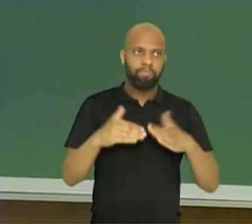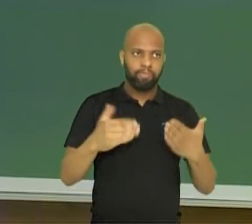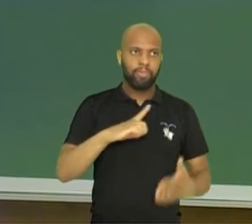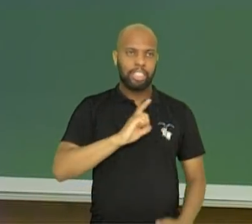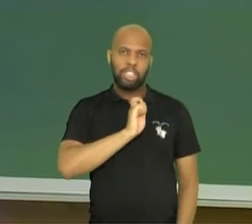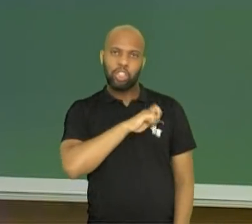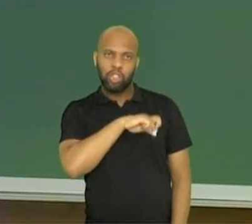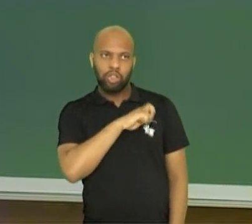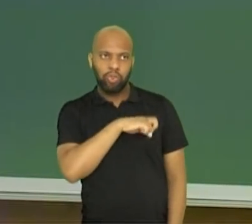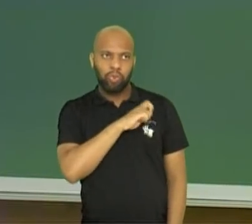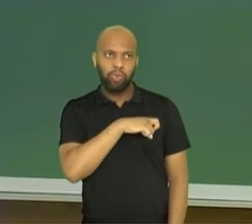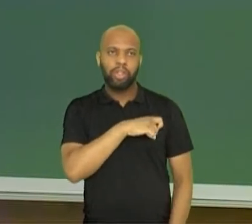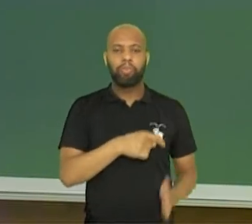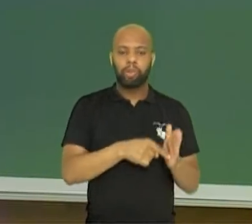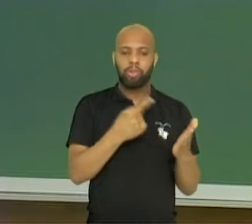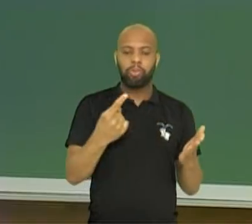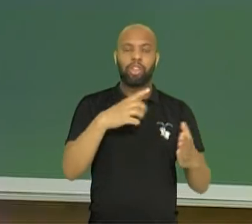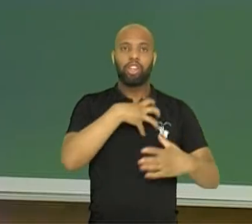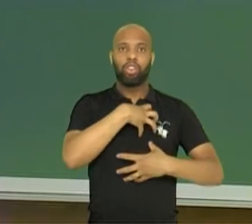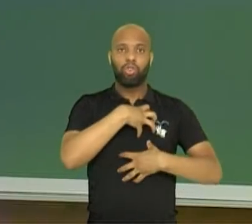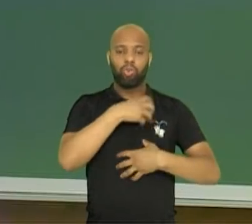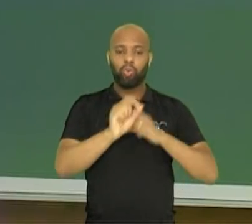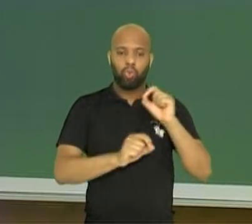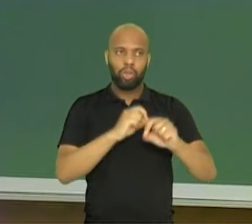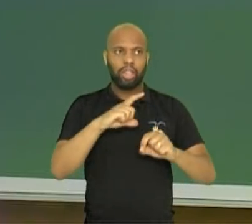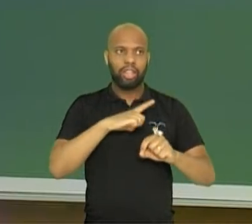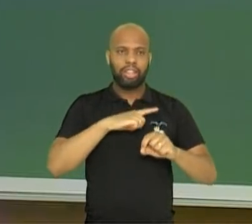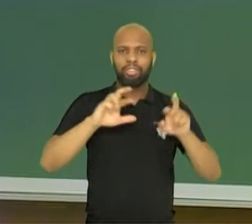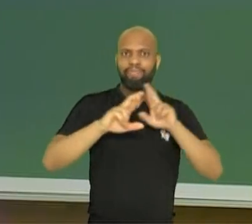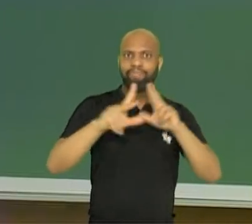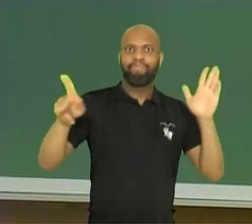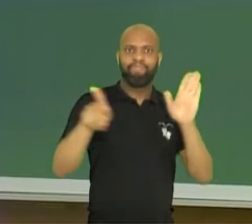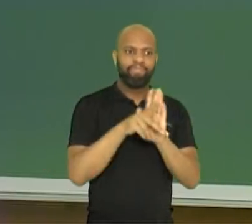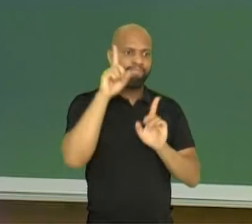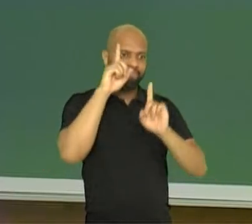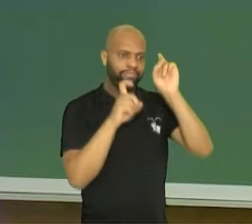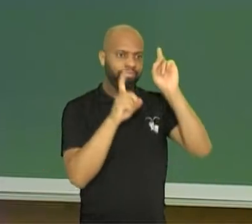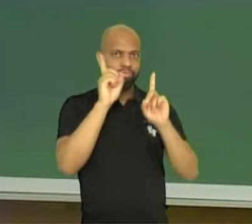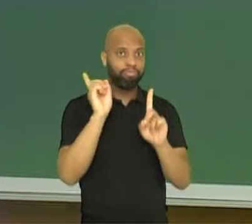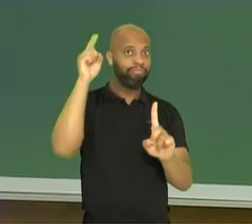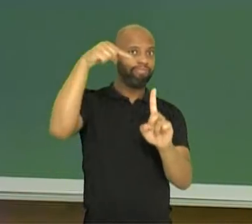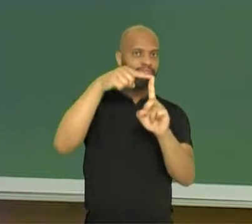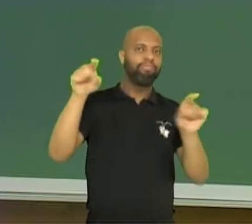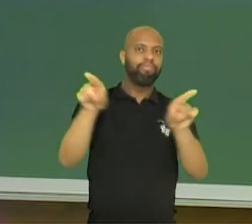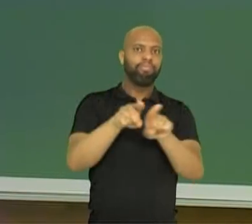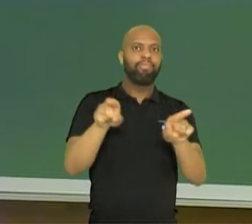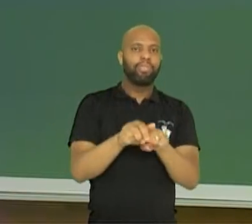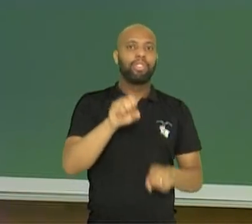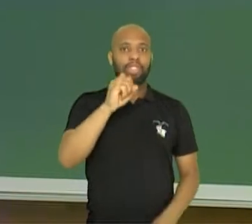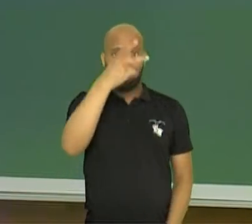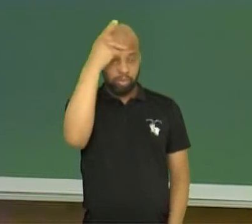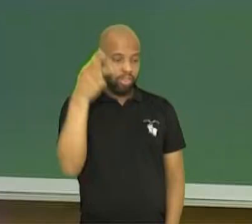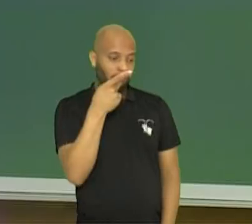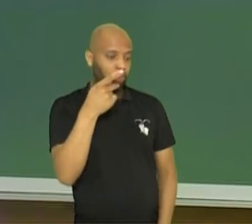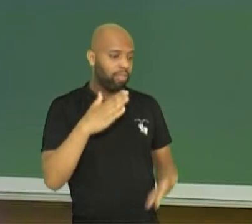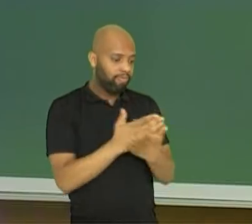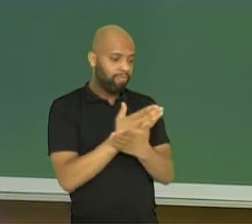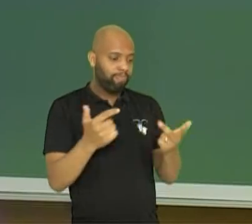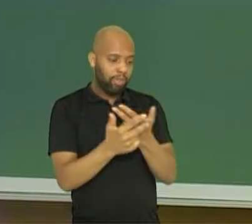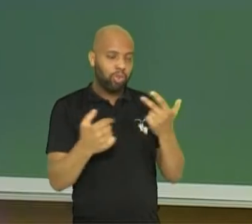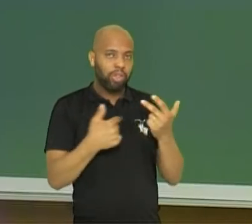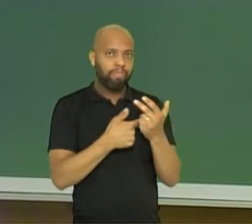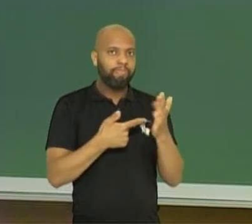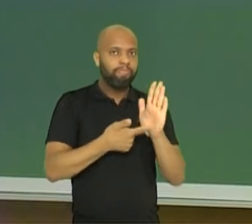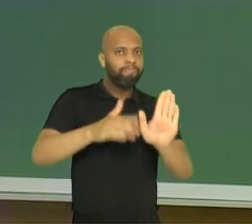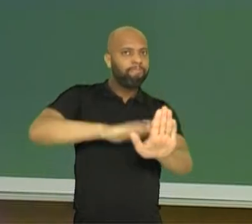a ironia, primeiramente, é a disparidade entre a expressão e a intenção, né? Quando o locutor diz uma coisa, mas